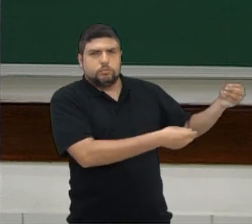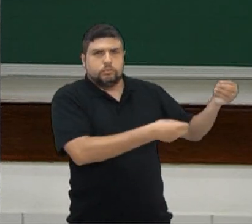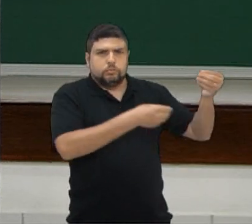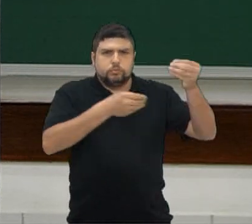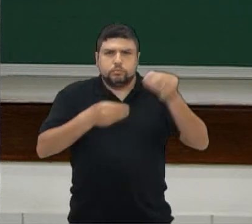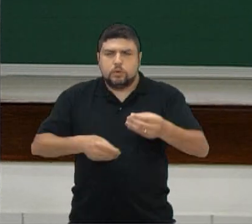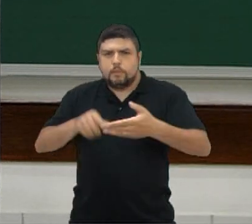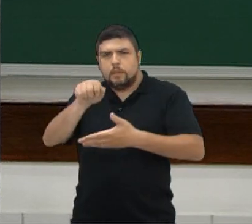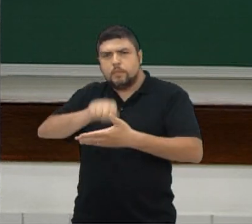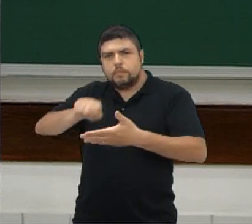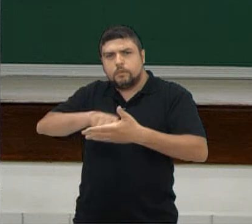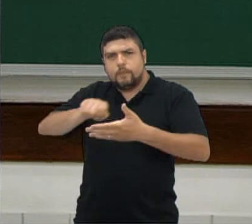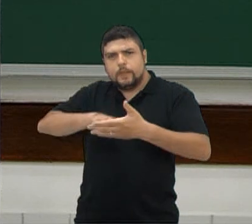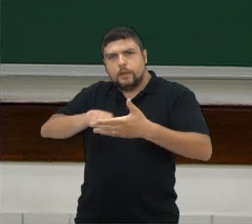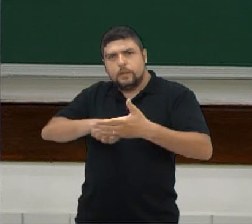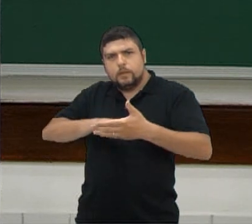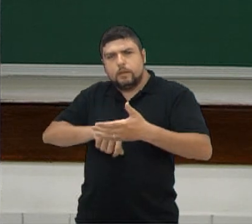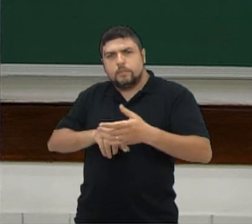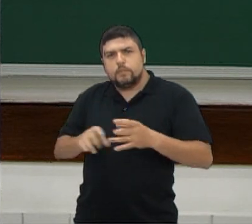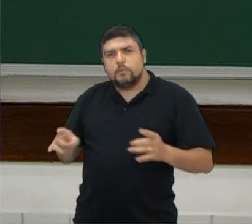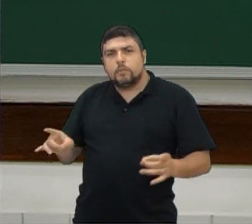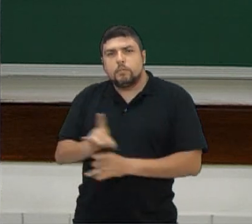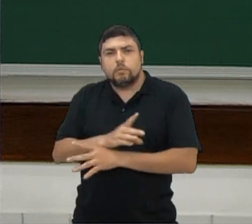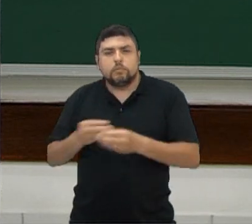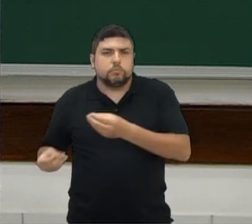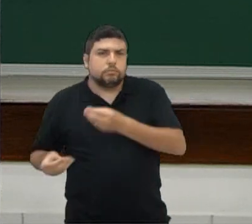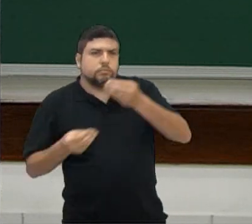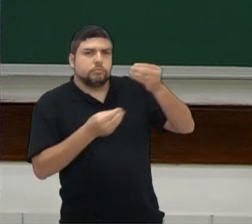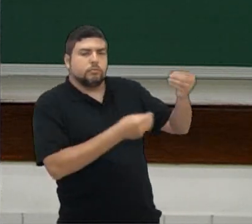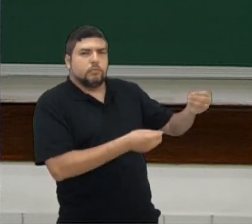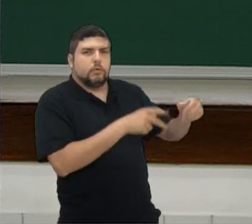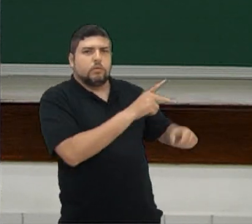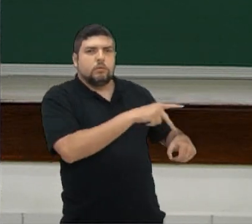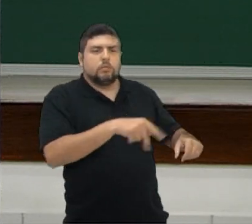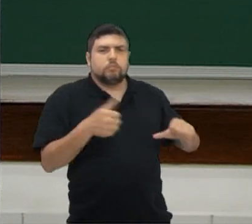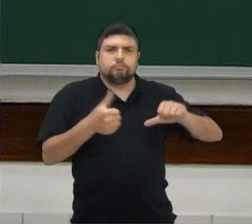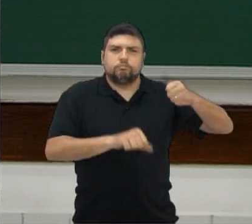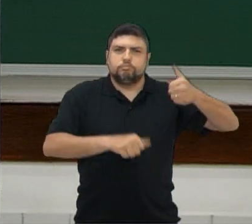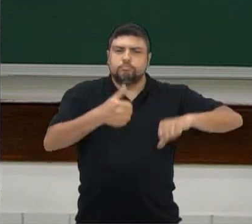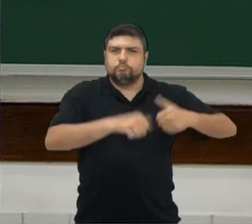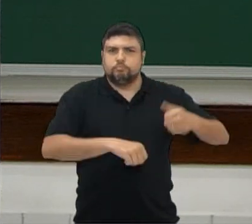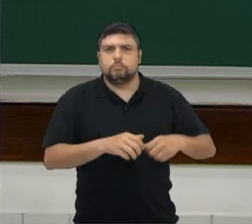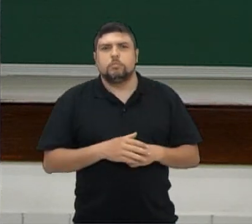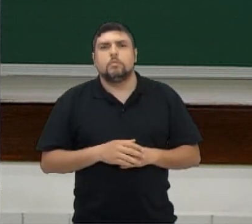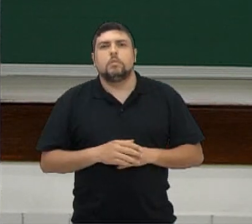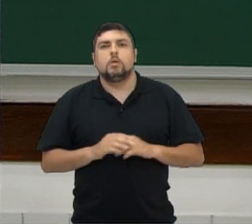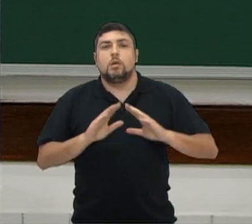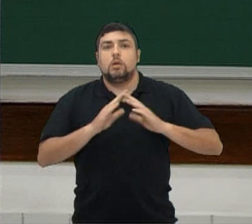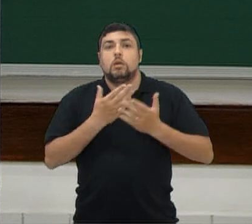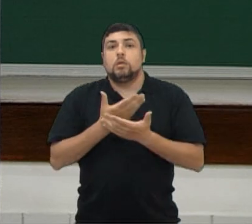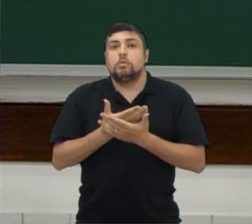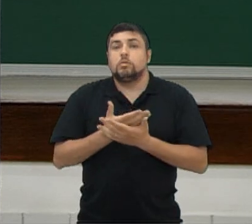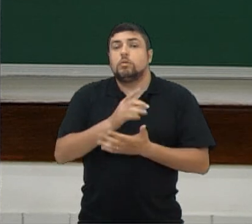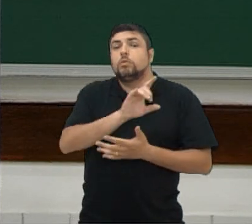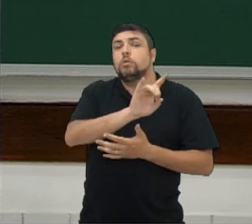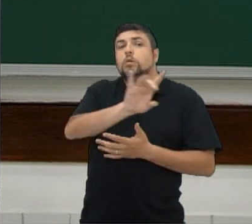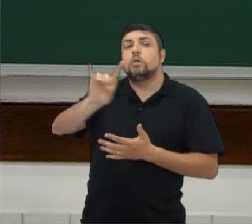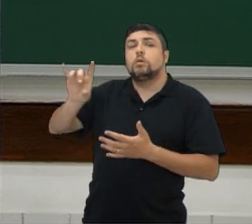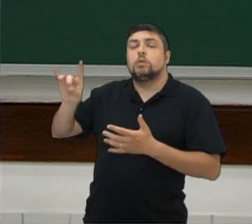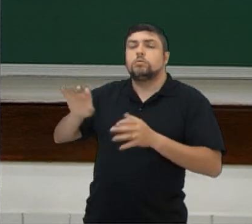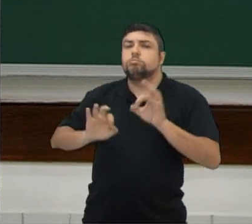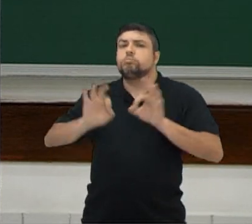as devolvam para que os professores possam efetuar as correções, né? Cada escola está se organizando de um jeito, então vocês têm que ver aí como que